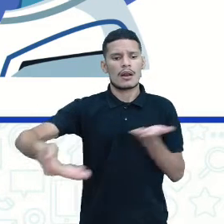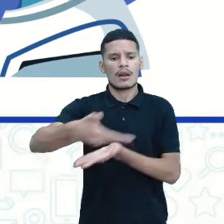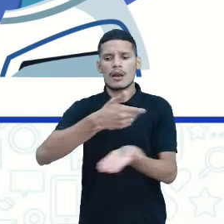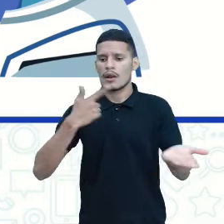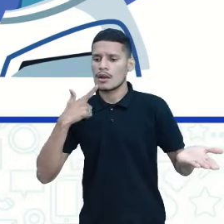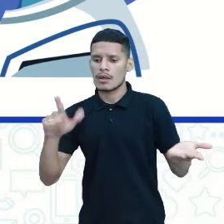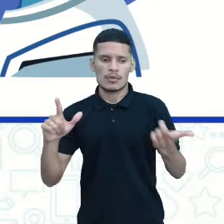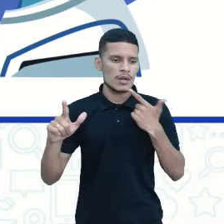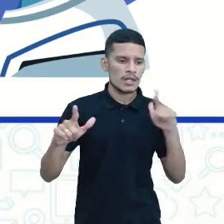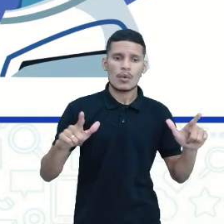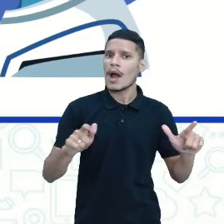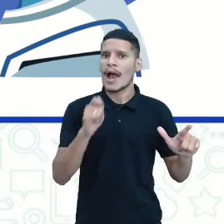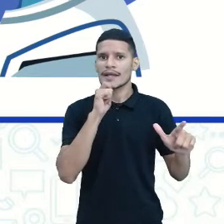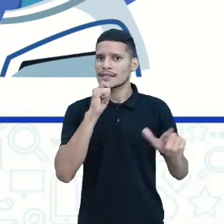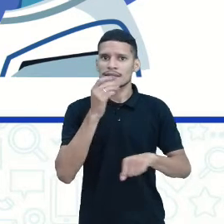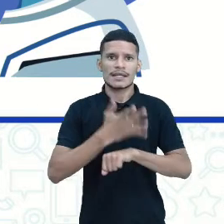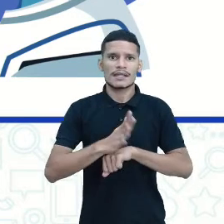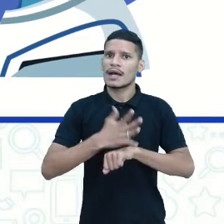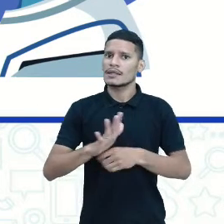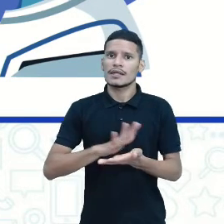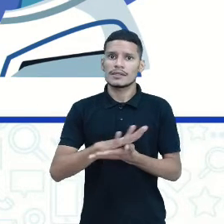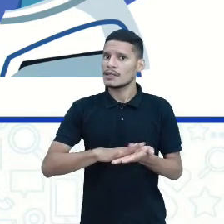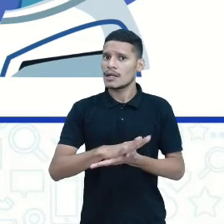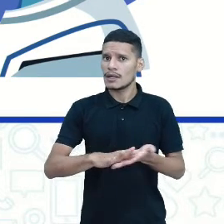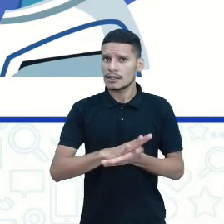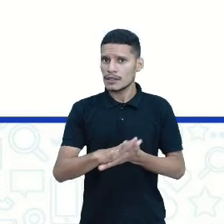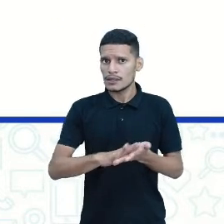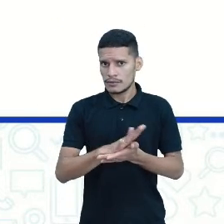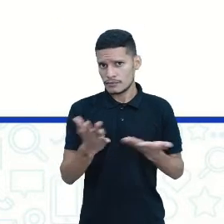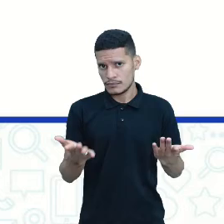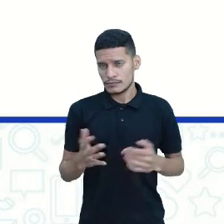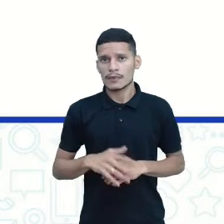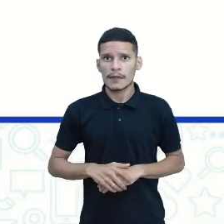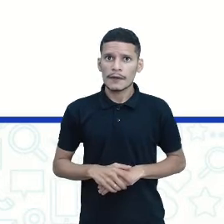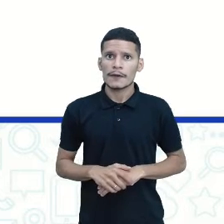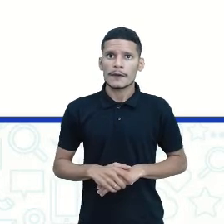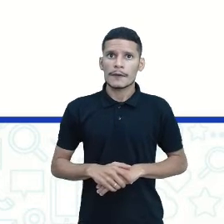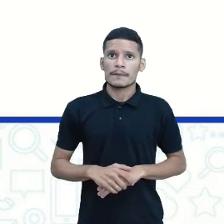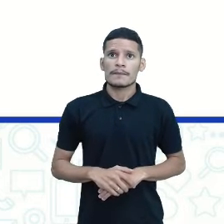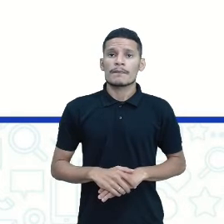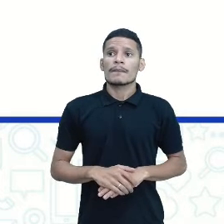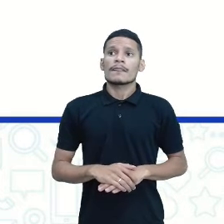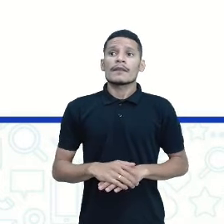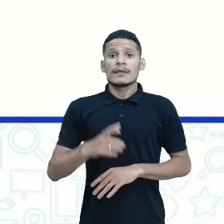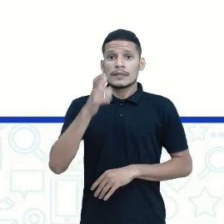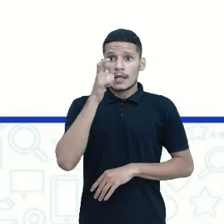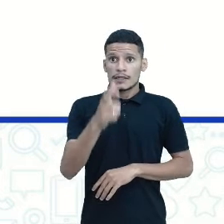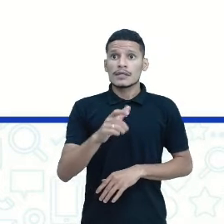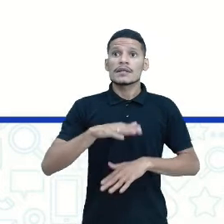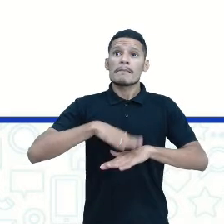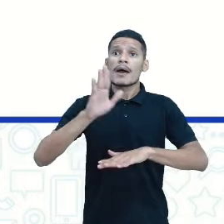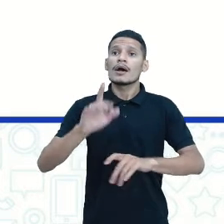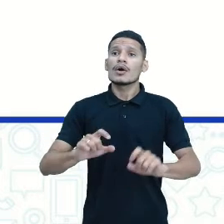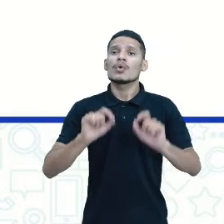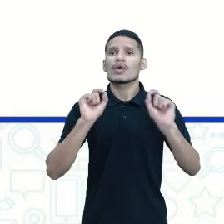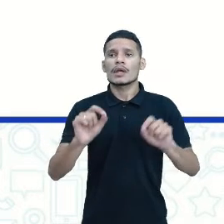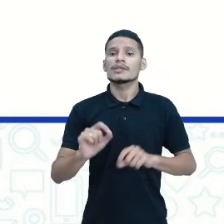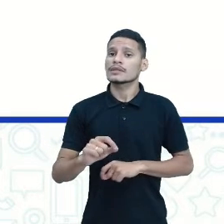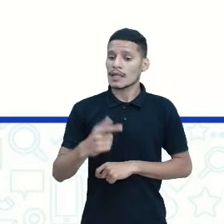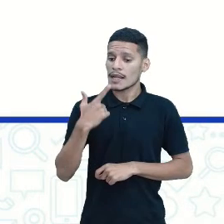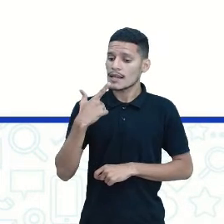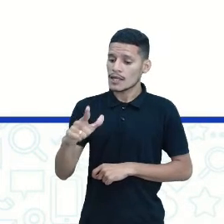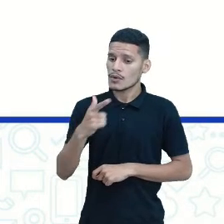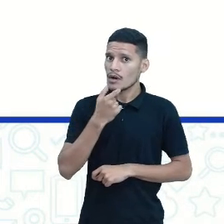foi previamente treinada, sem precisar passar por uma terceira conhecida. E o mais interessante é o quê? é que a